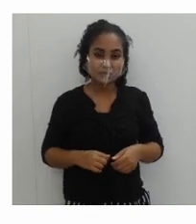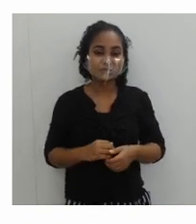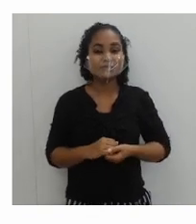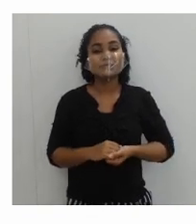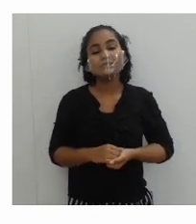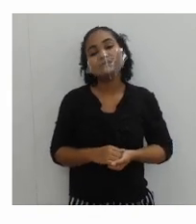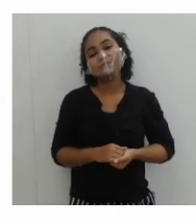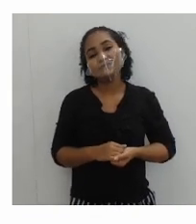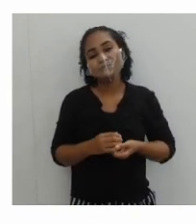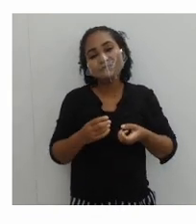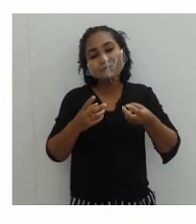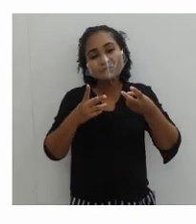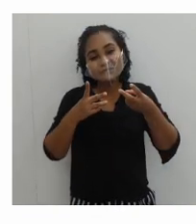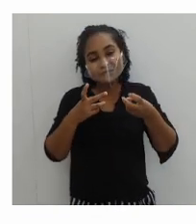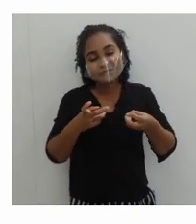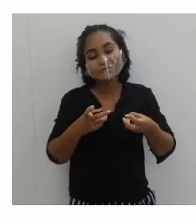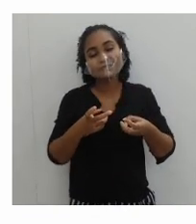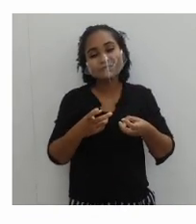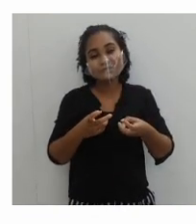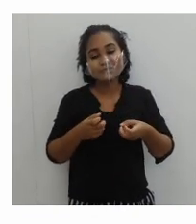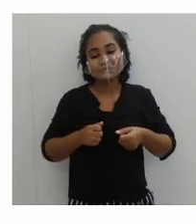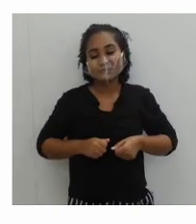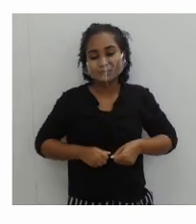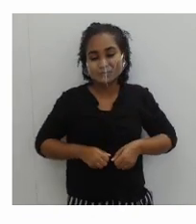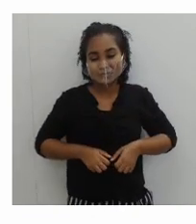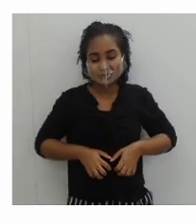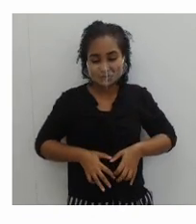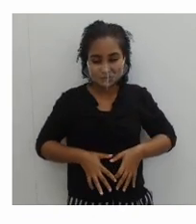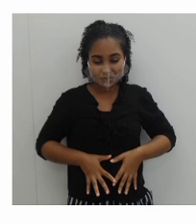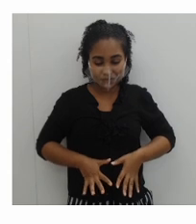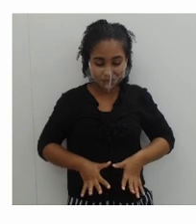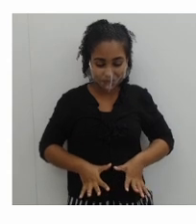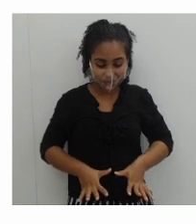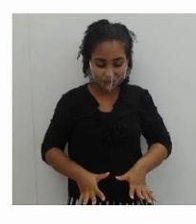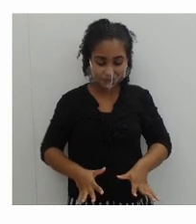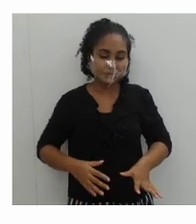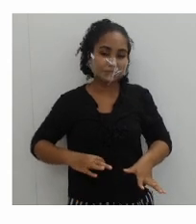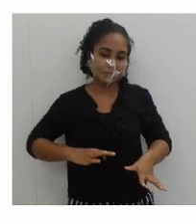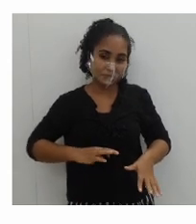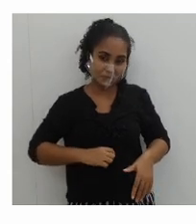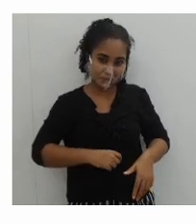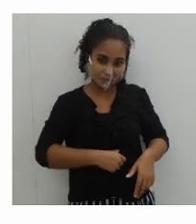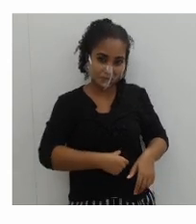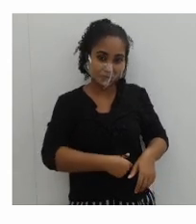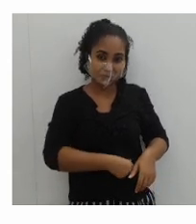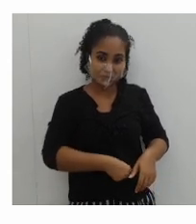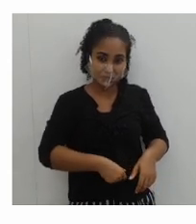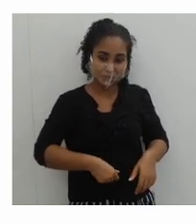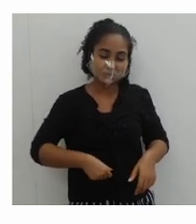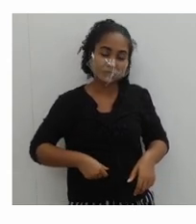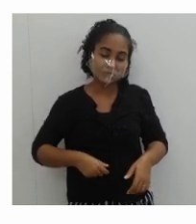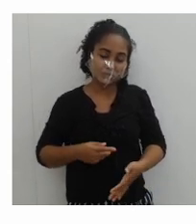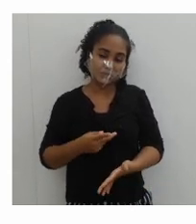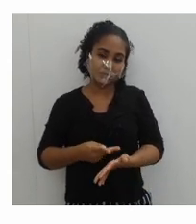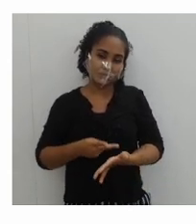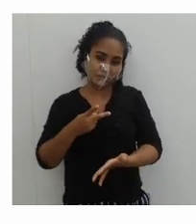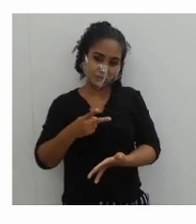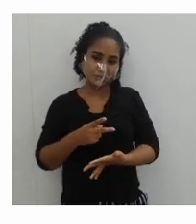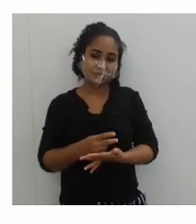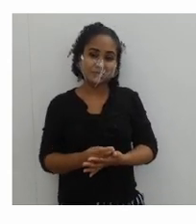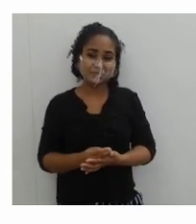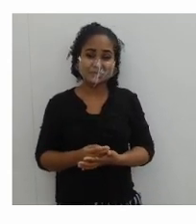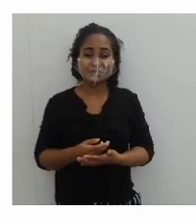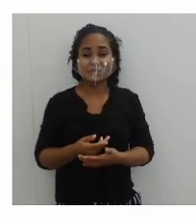intestino. Então, a pessoa que tem hemorragia intestinal, perda de sangue pelas fezes, por isso, normalmente são